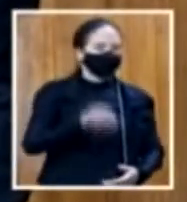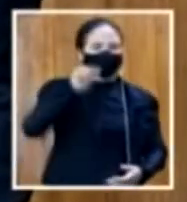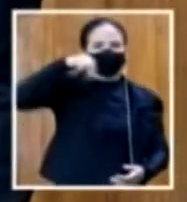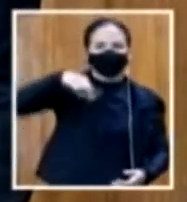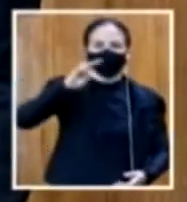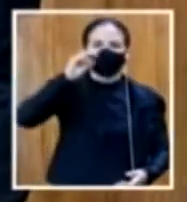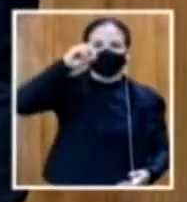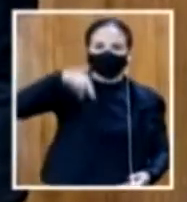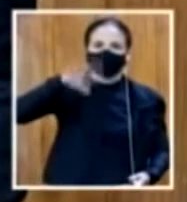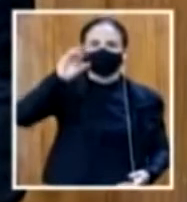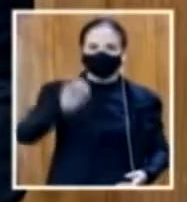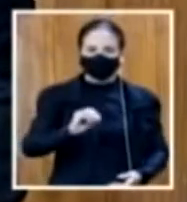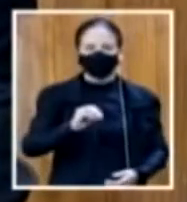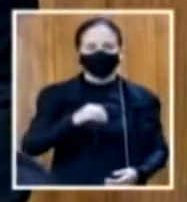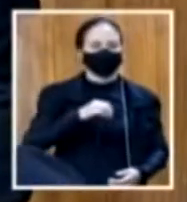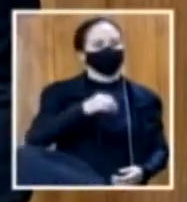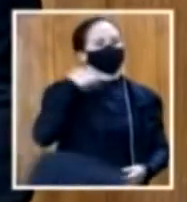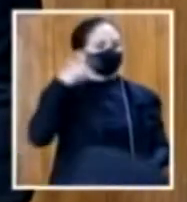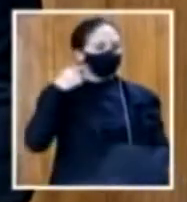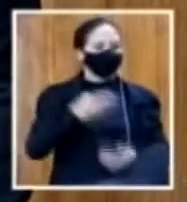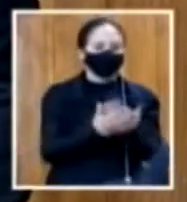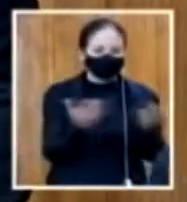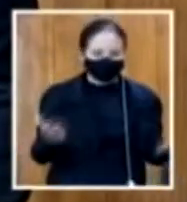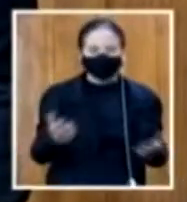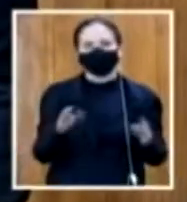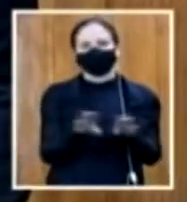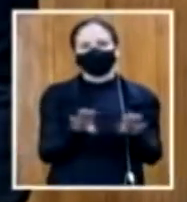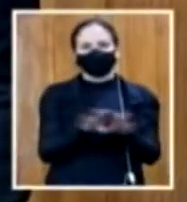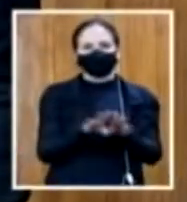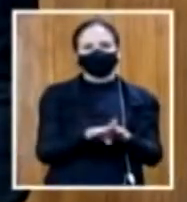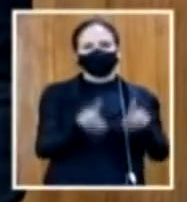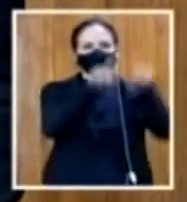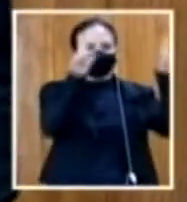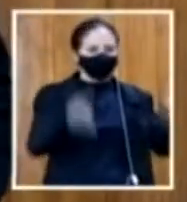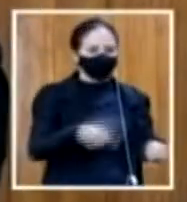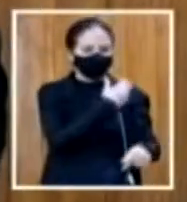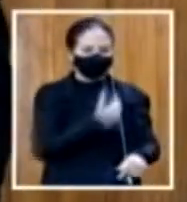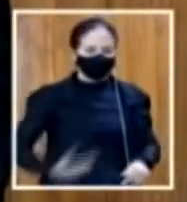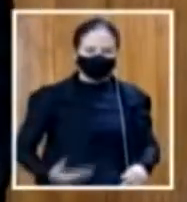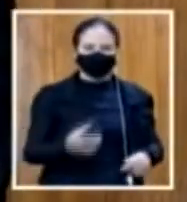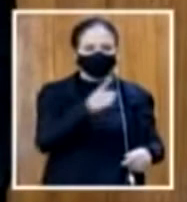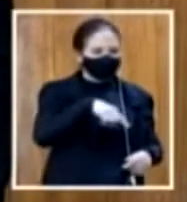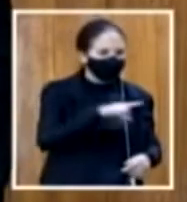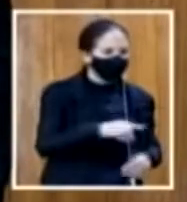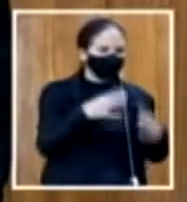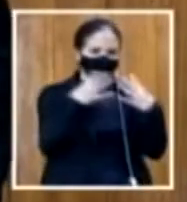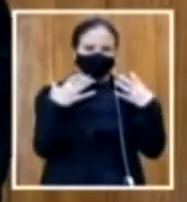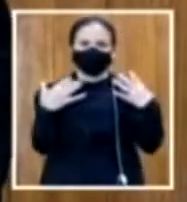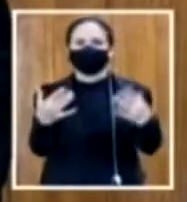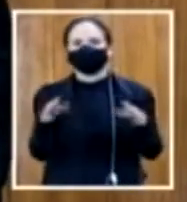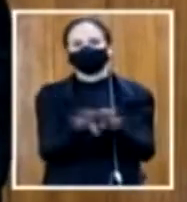demais vereadores, senhores servidores presentes, população que nos